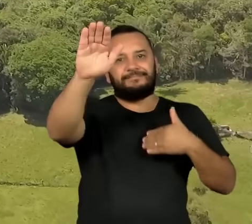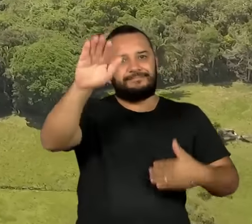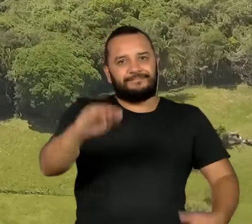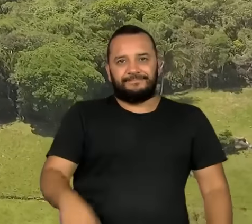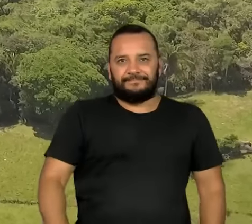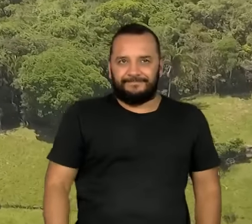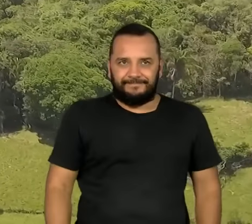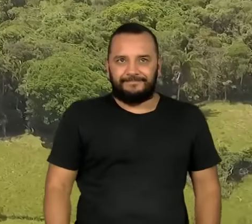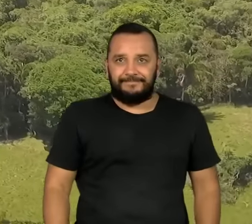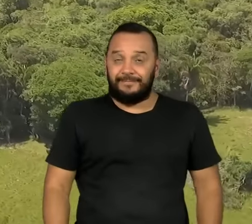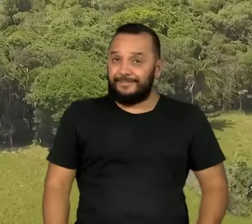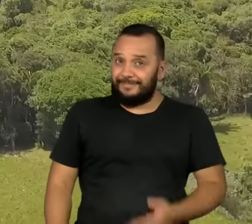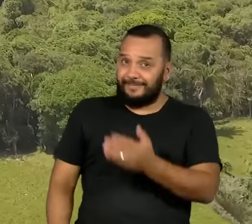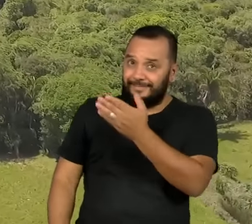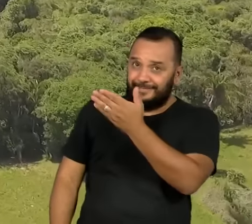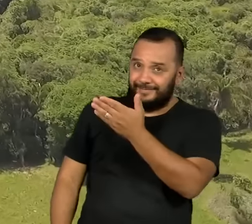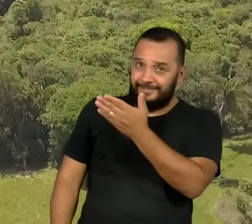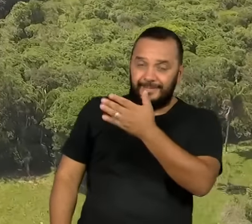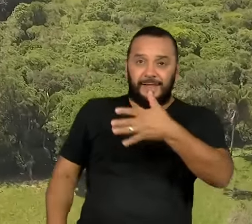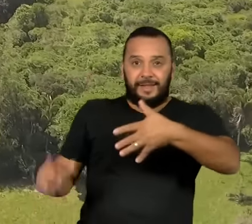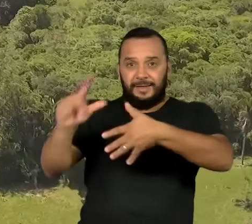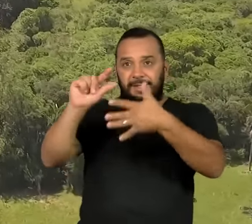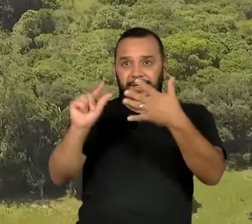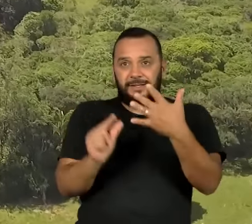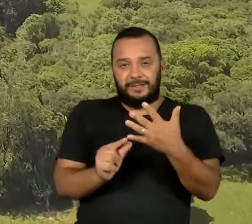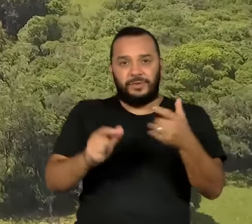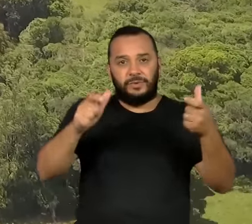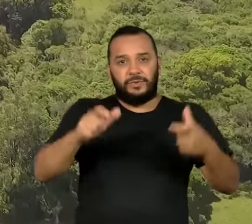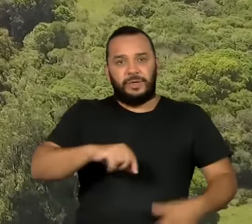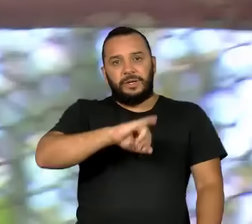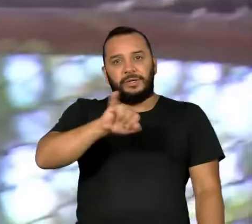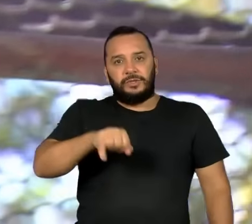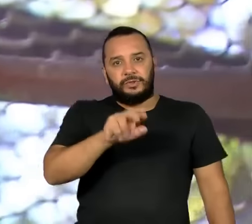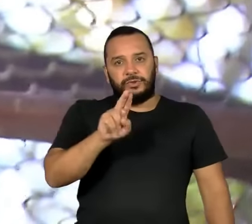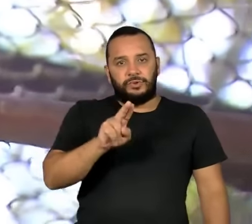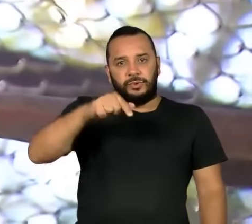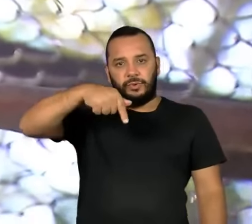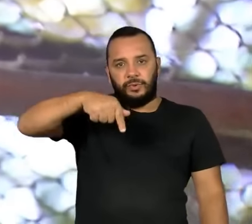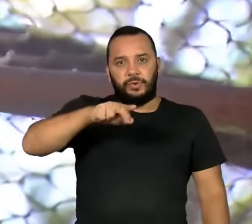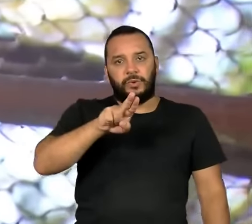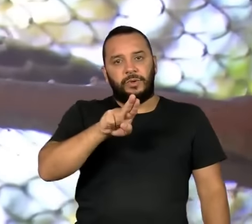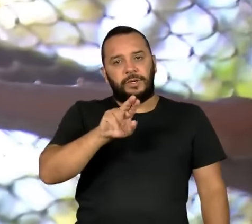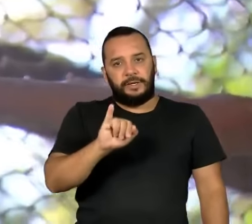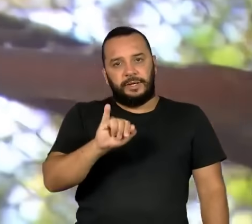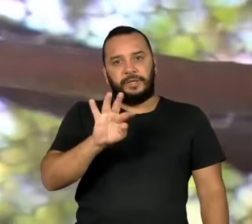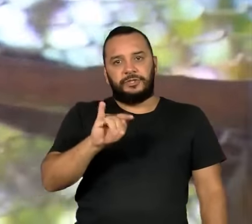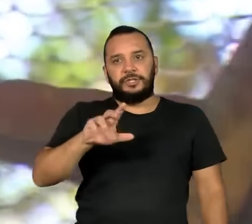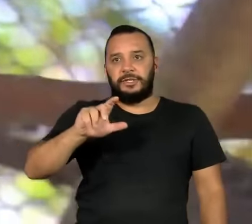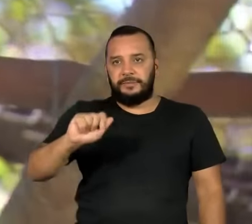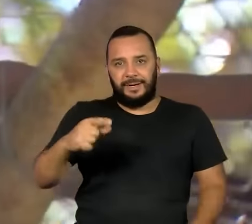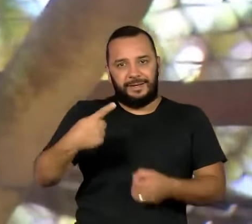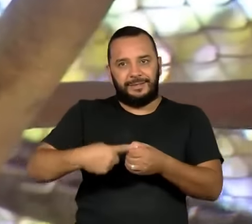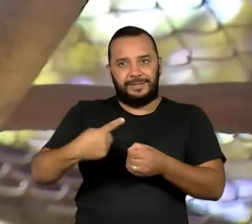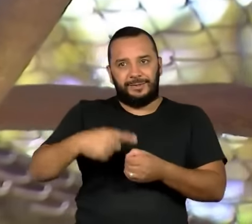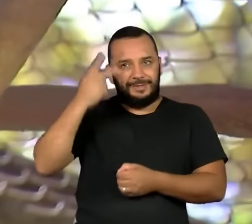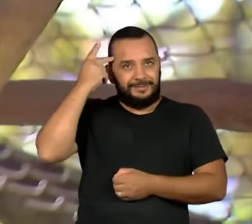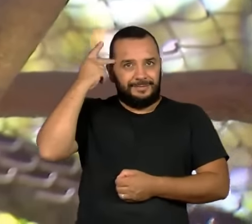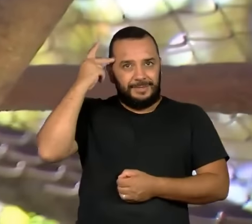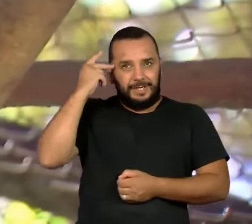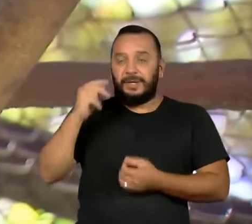É nesse refúgio de Mata Atlântica, em Juquitiba, no interior de São Paulo, que as arara jubas ganham uma segunda chance.